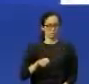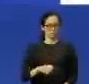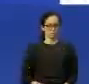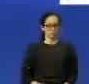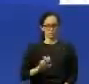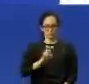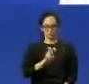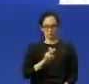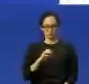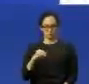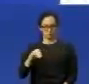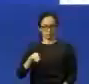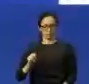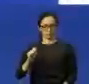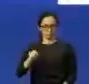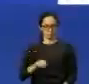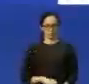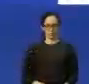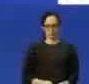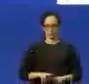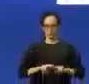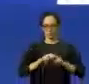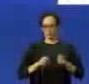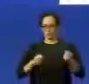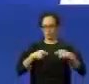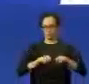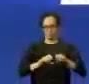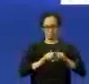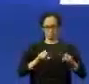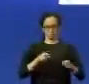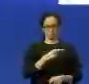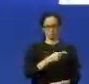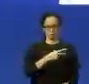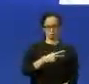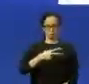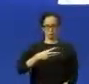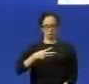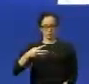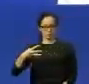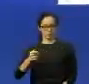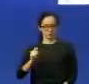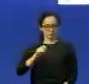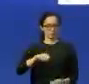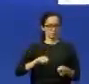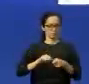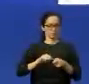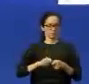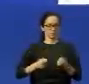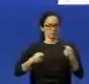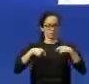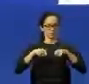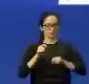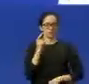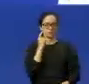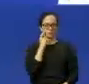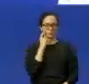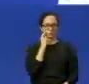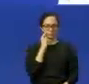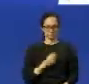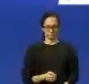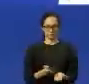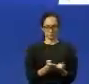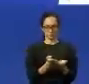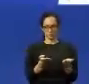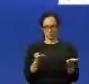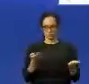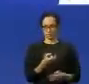de raio 5 centímetros. E ele quer, então, que dispor essas 4 taças em uma linha reta, né? E ele quer saber aí, no caso, a bandeja,